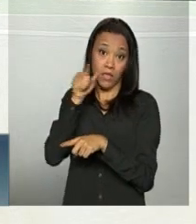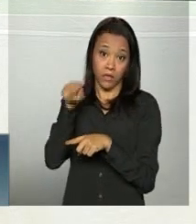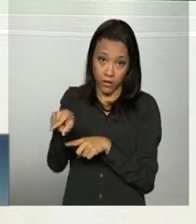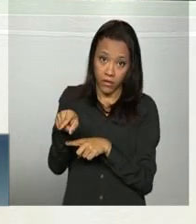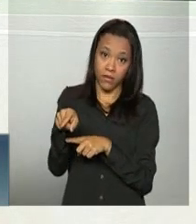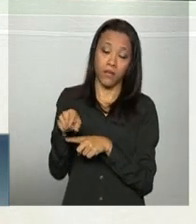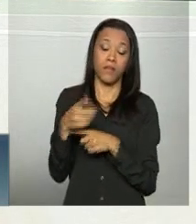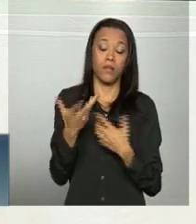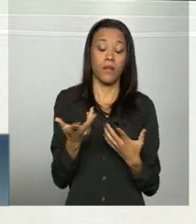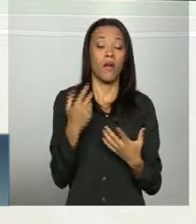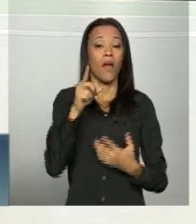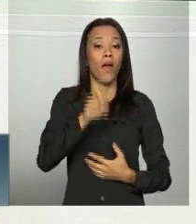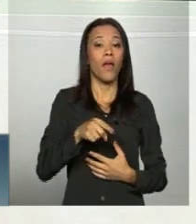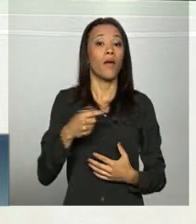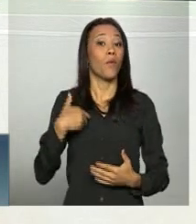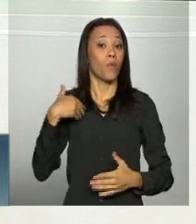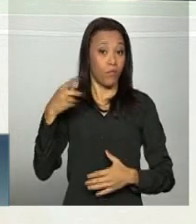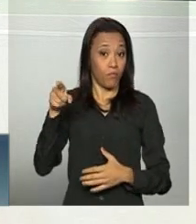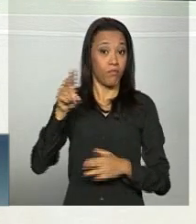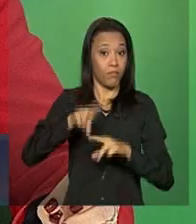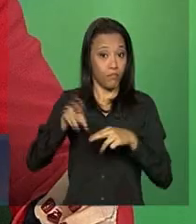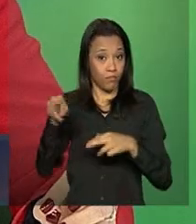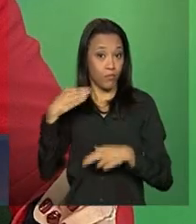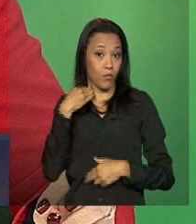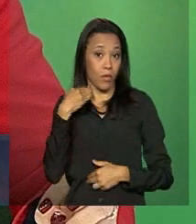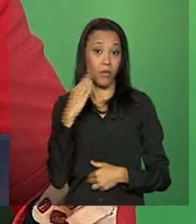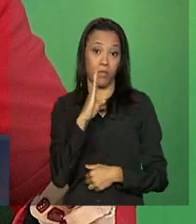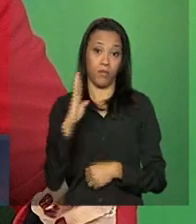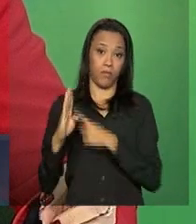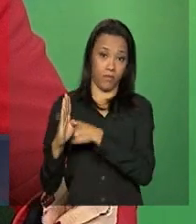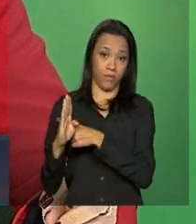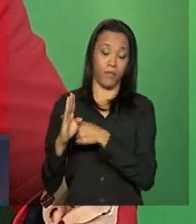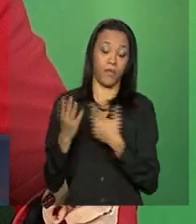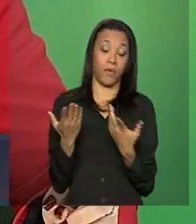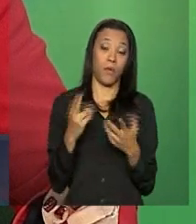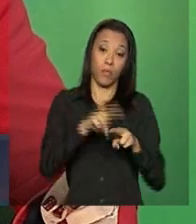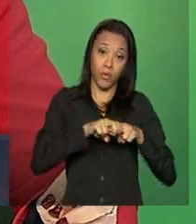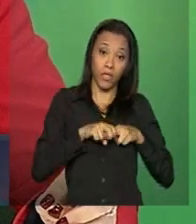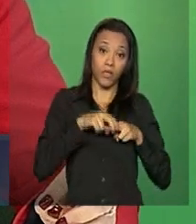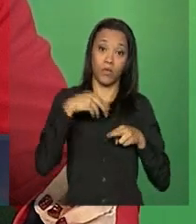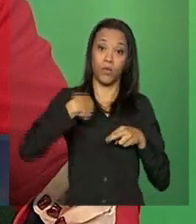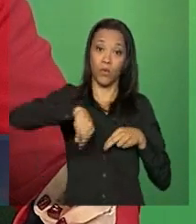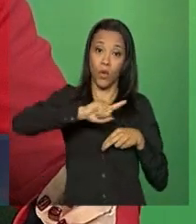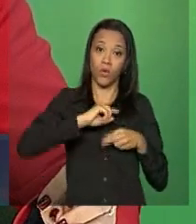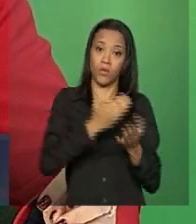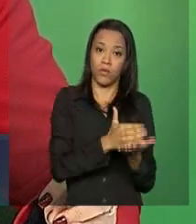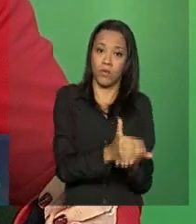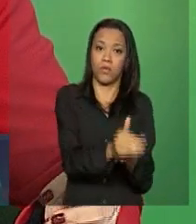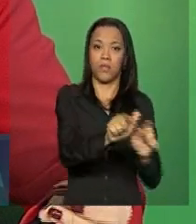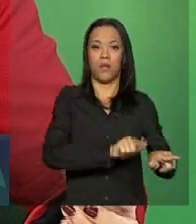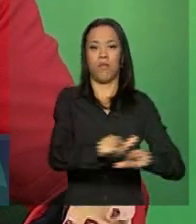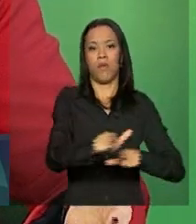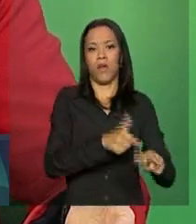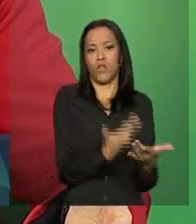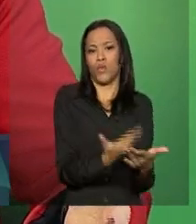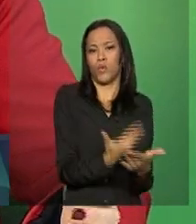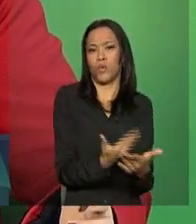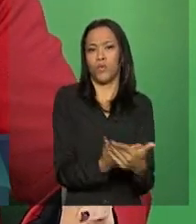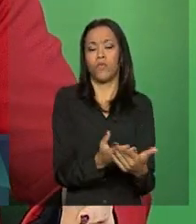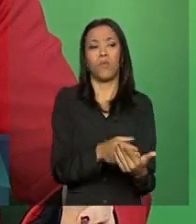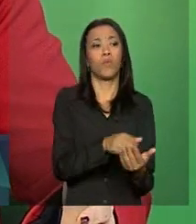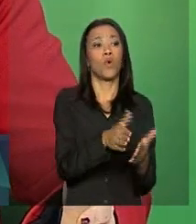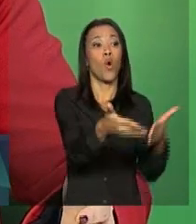o processo realizado pelo Banco do Brasil. Para esse estudo, nós vamos convidar os principais